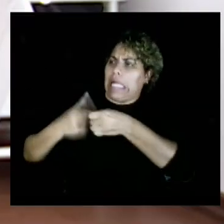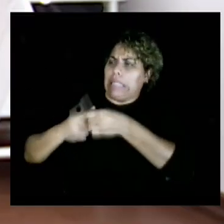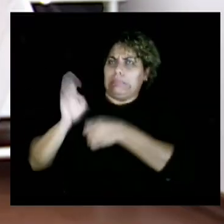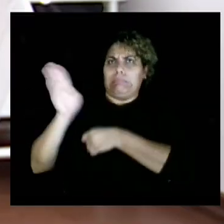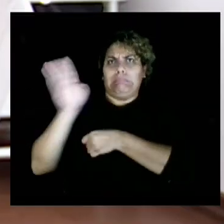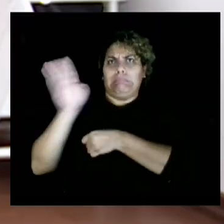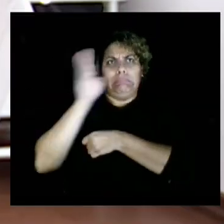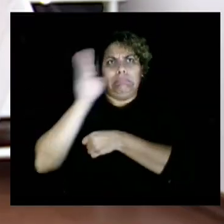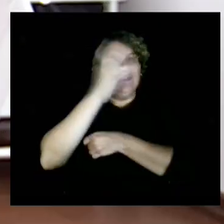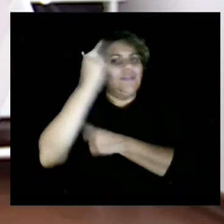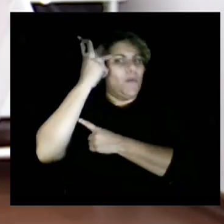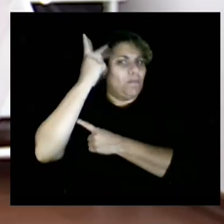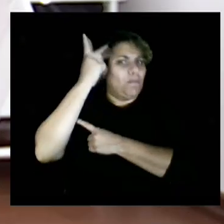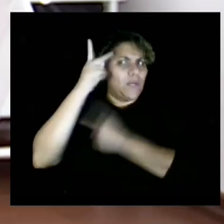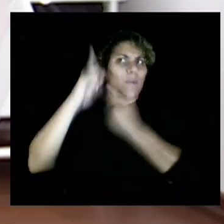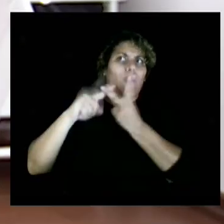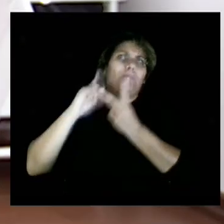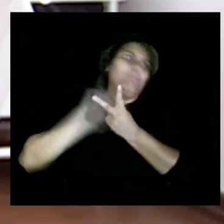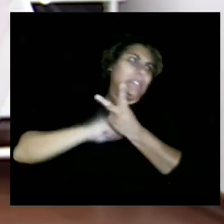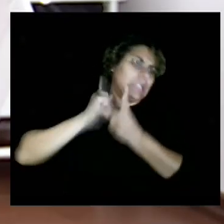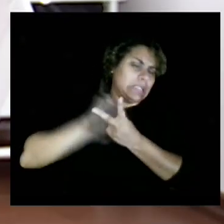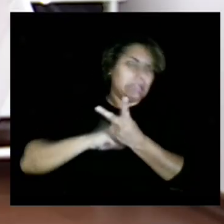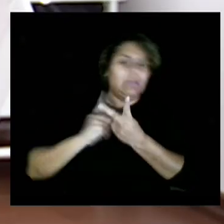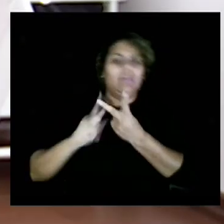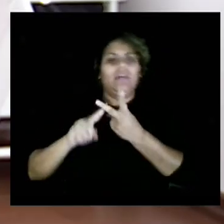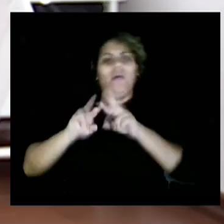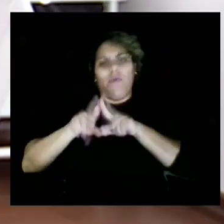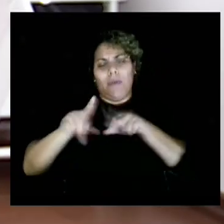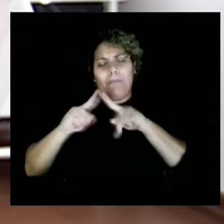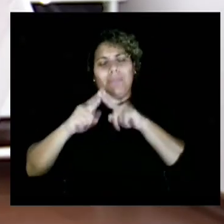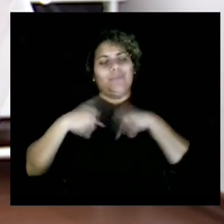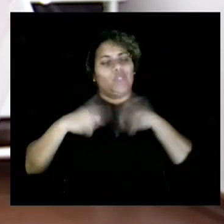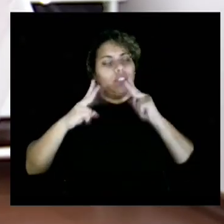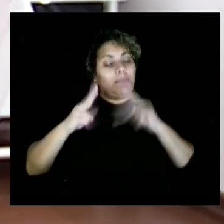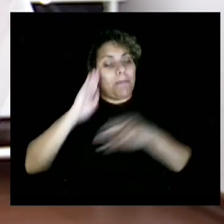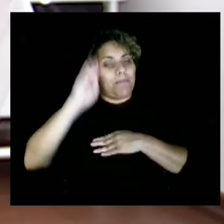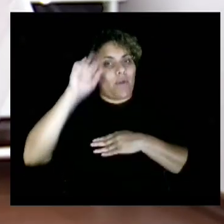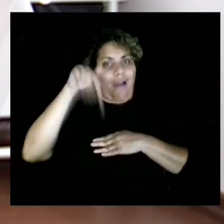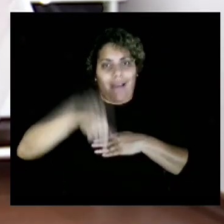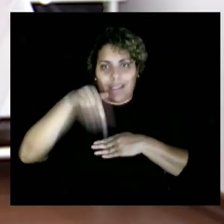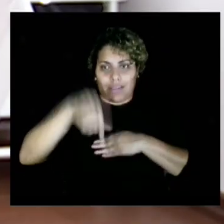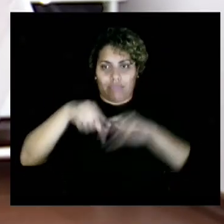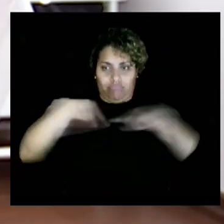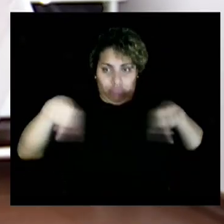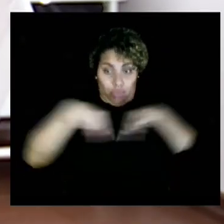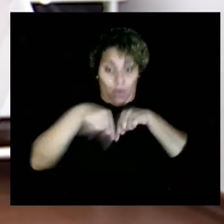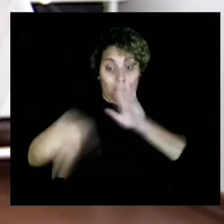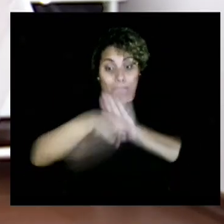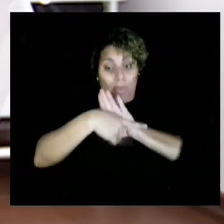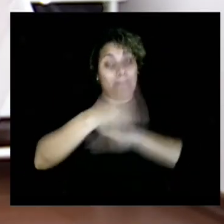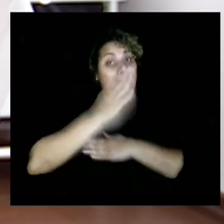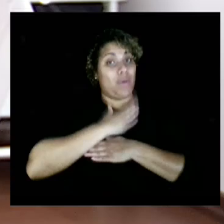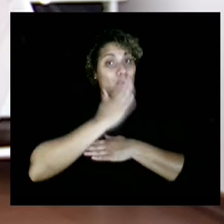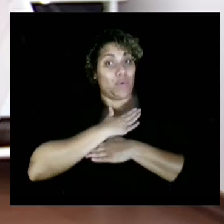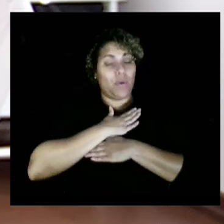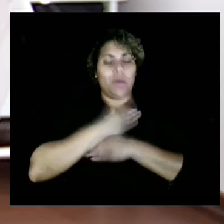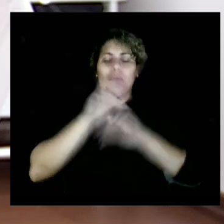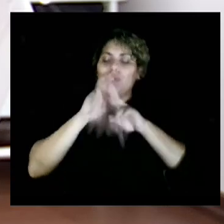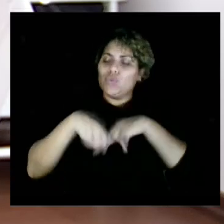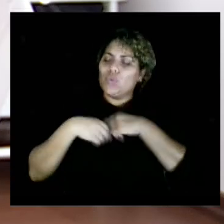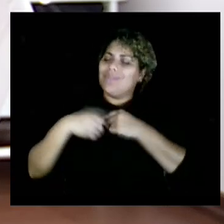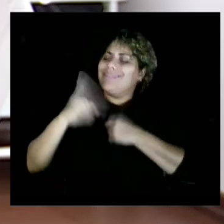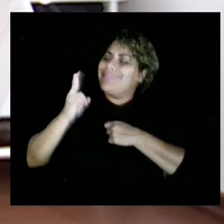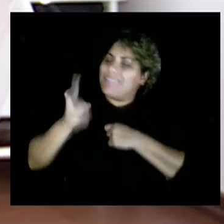Paulo, Minas, mas eu sempre priorizei o meu espaço. Sim. Então, toda vez que eu saía, eu